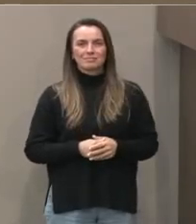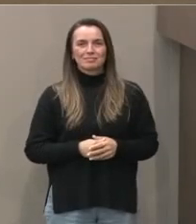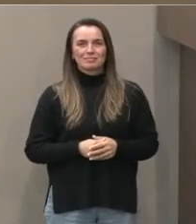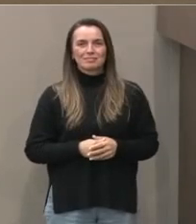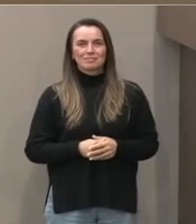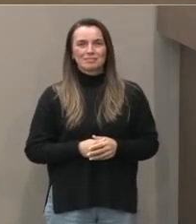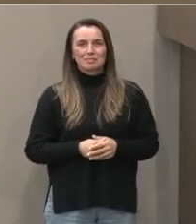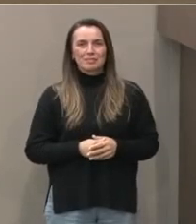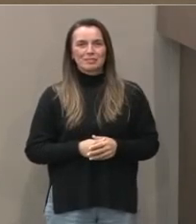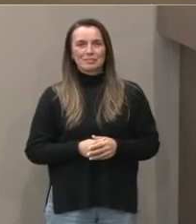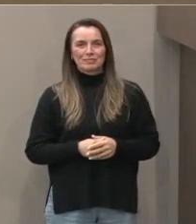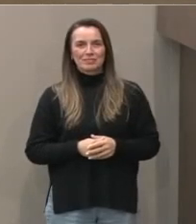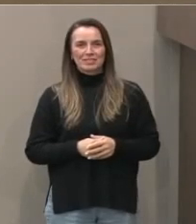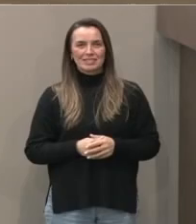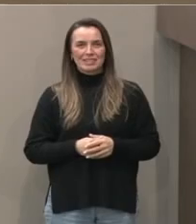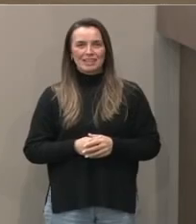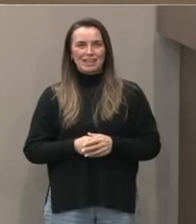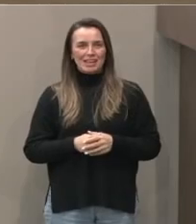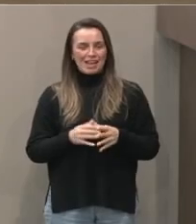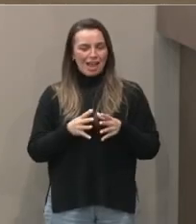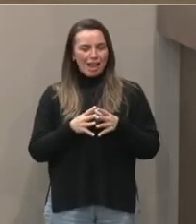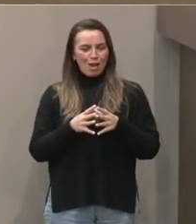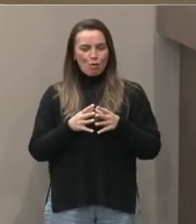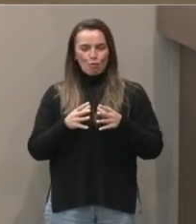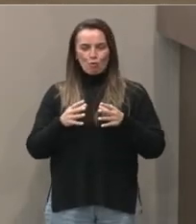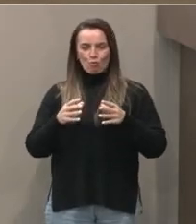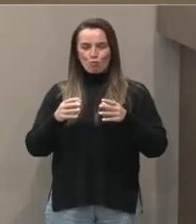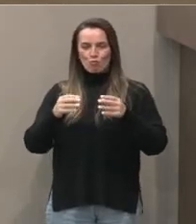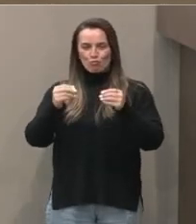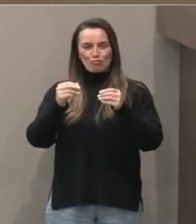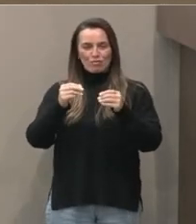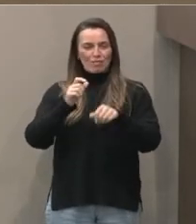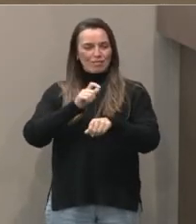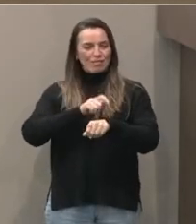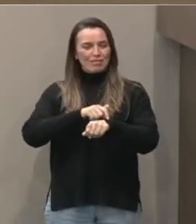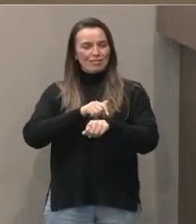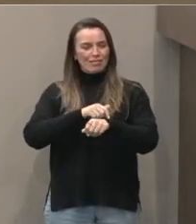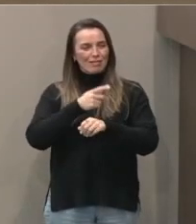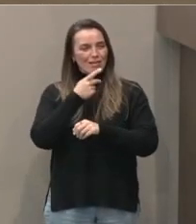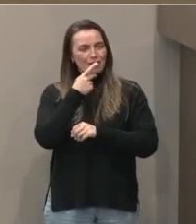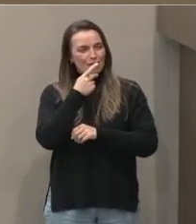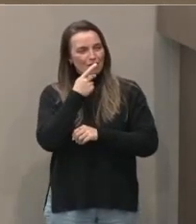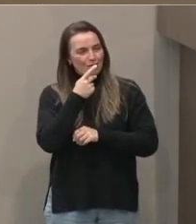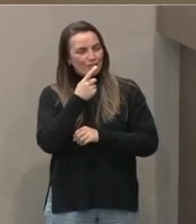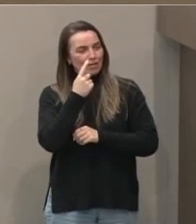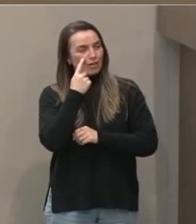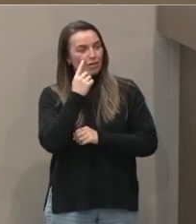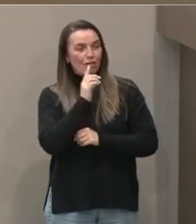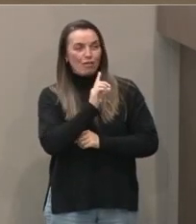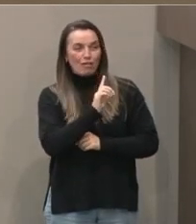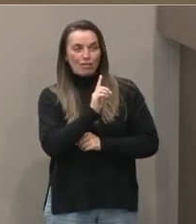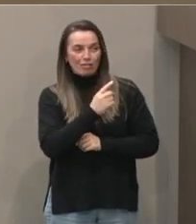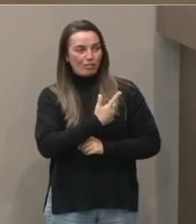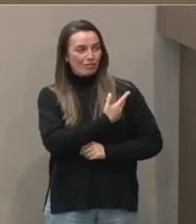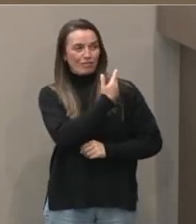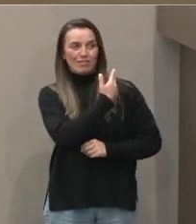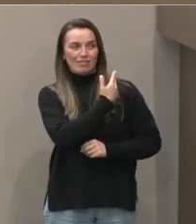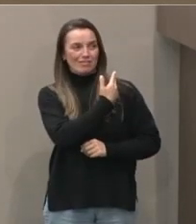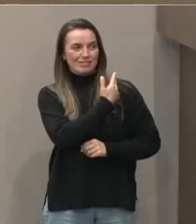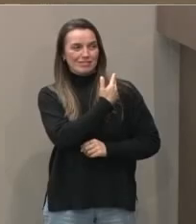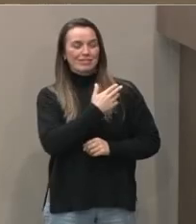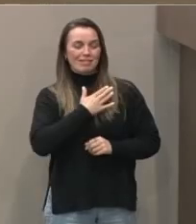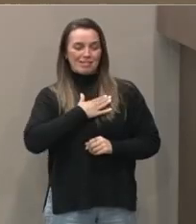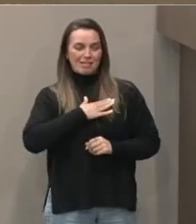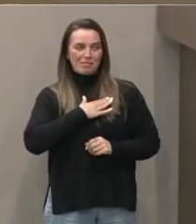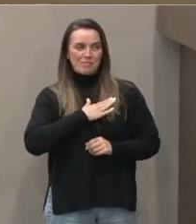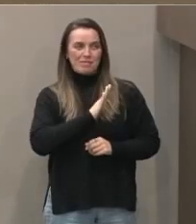exercendo a arte de curar naquele abraço ou naquela fala, doutor, e não através de uma cirurgia.